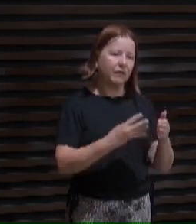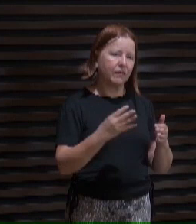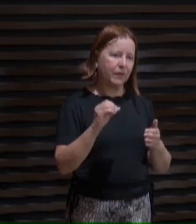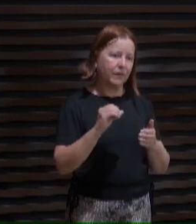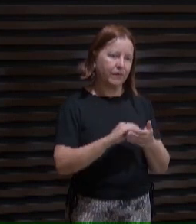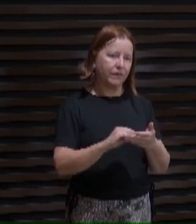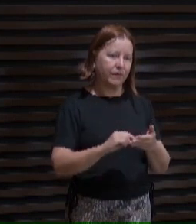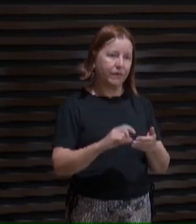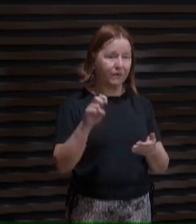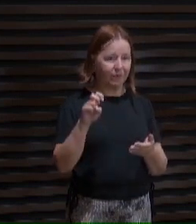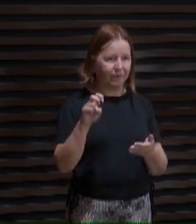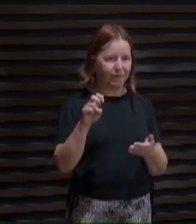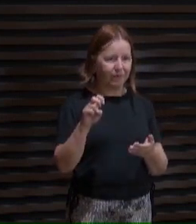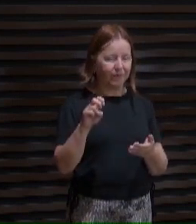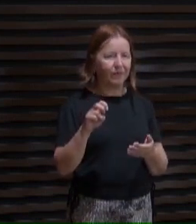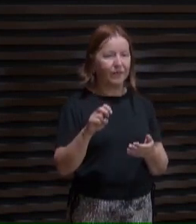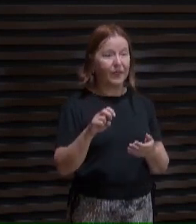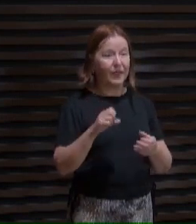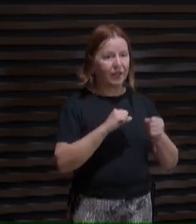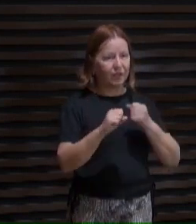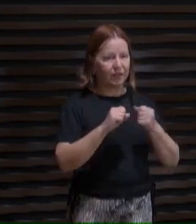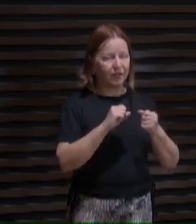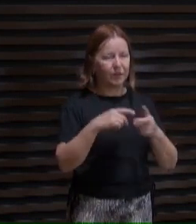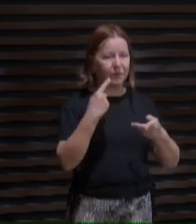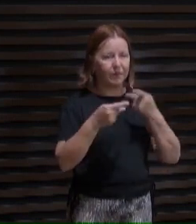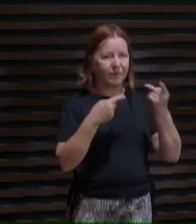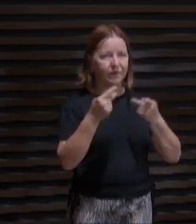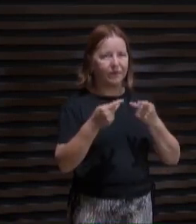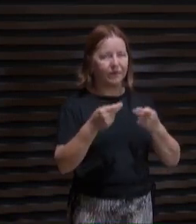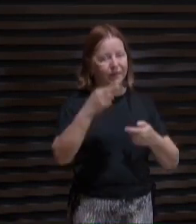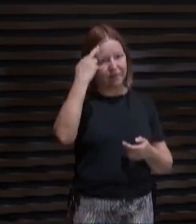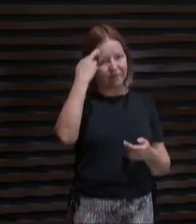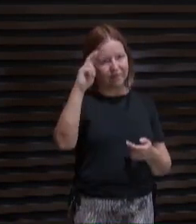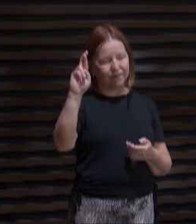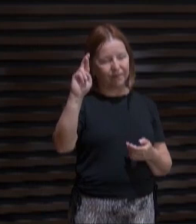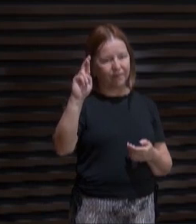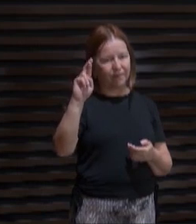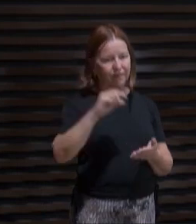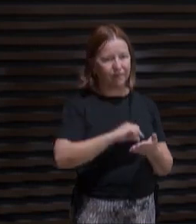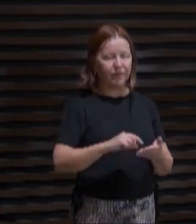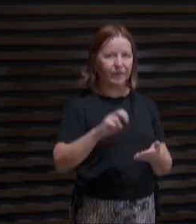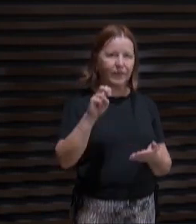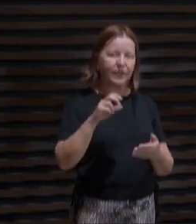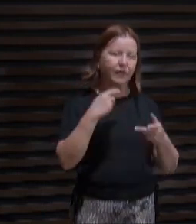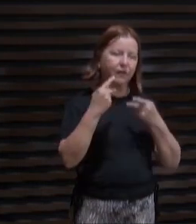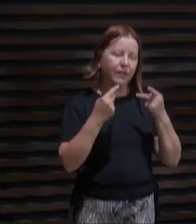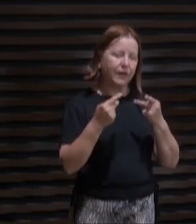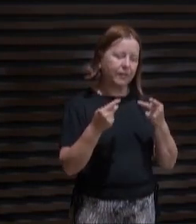5, é um salmo messiânico. Este é um salmo que fala do Senhor. O versículo 5 diz: